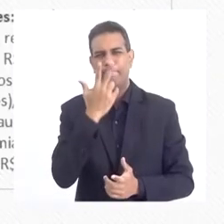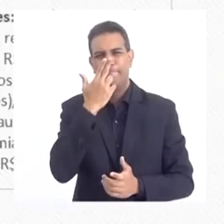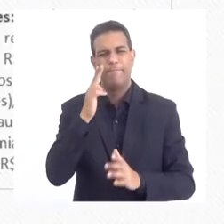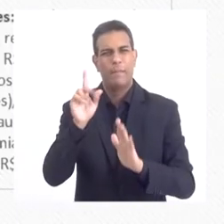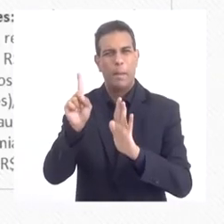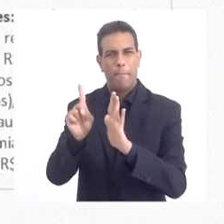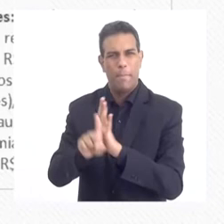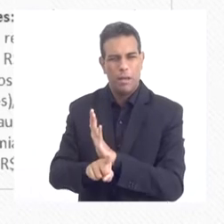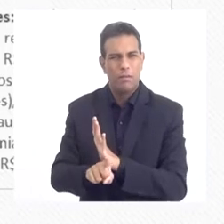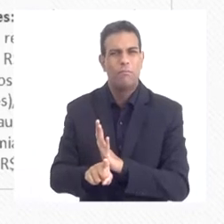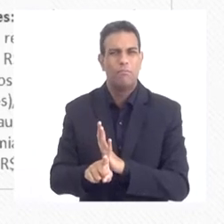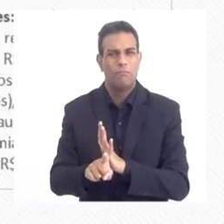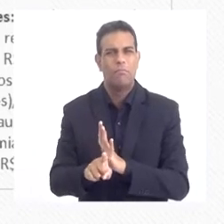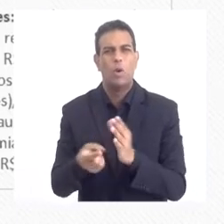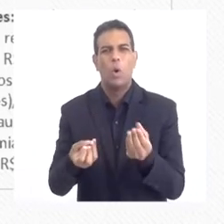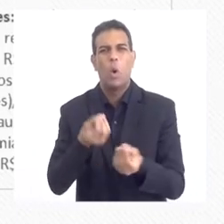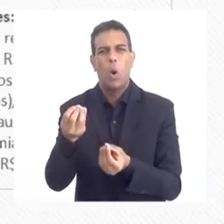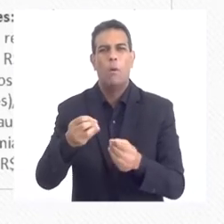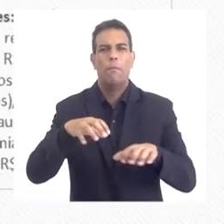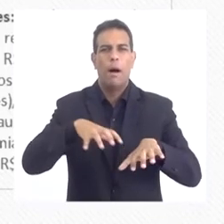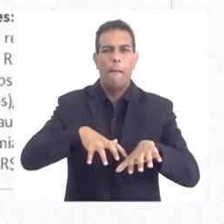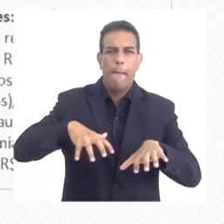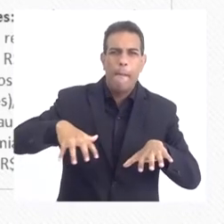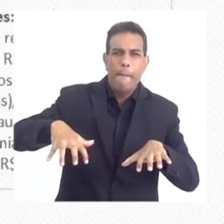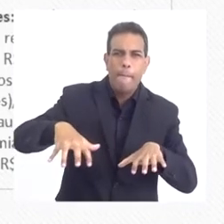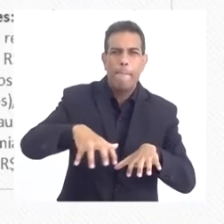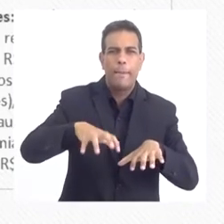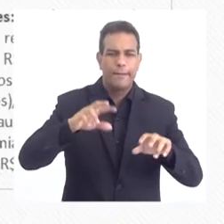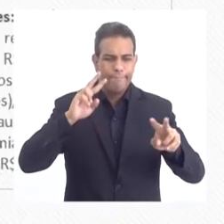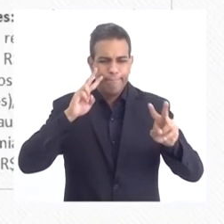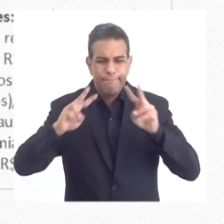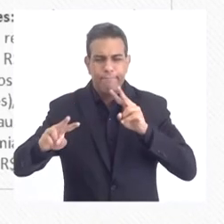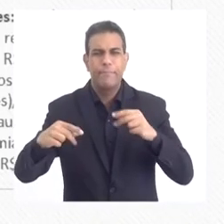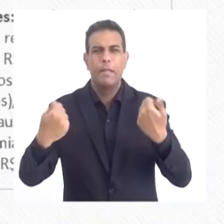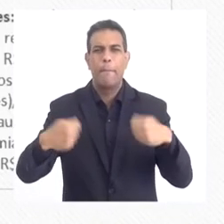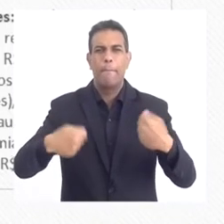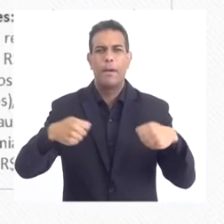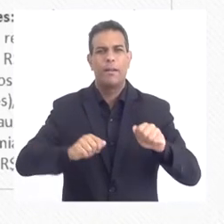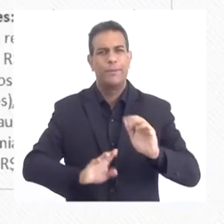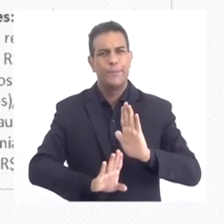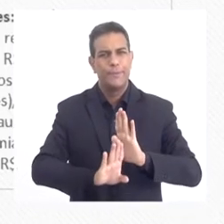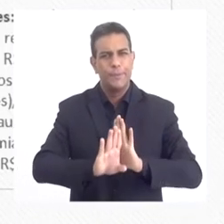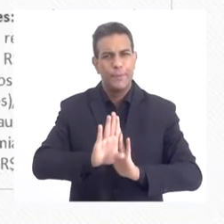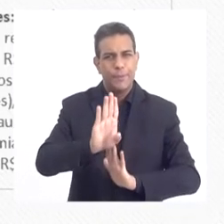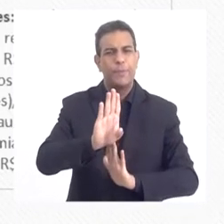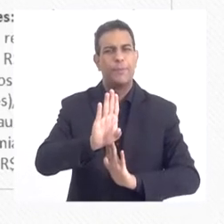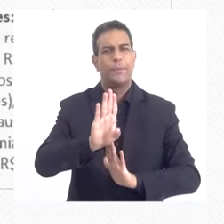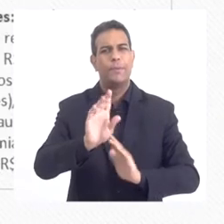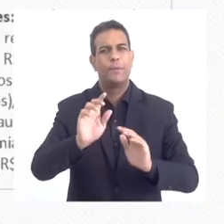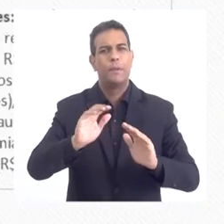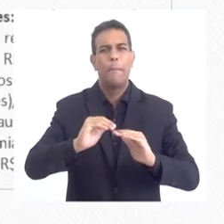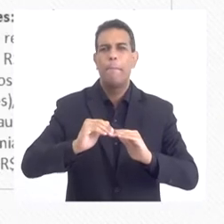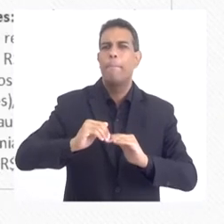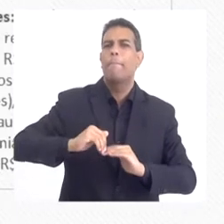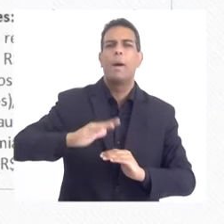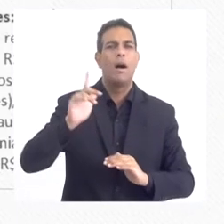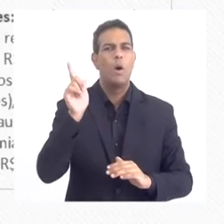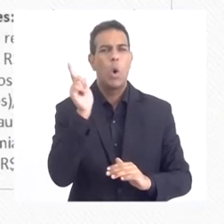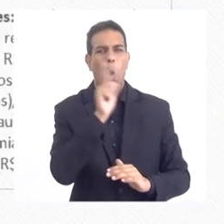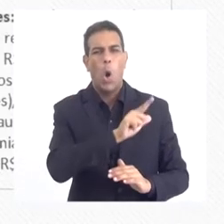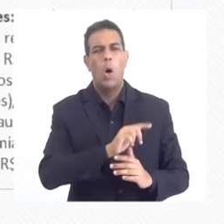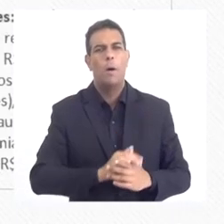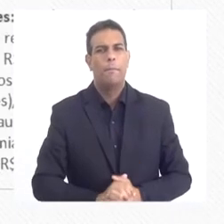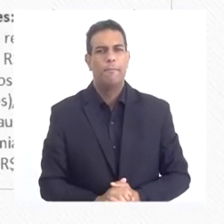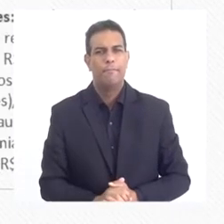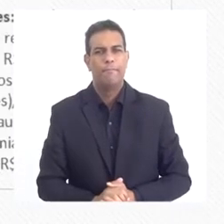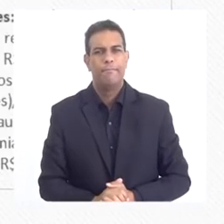sobre quais os setores que eu entendia que tinha crescido mais significativamente,